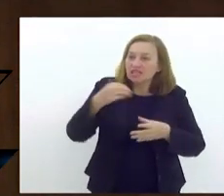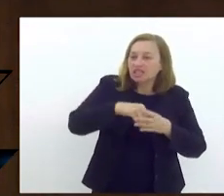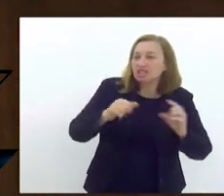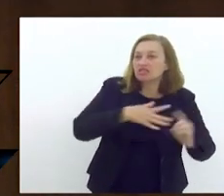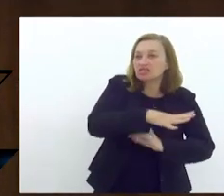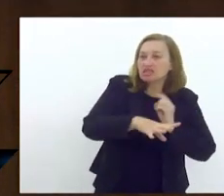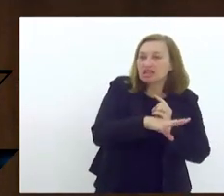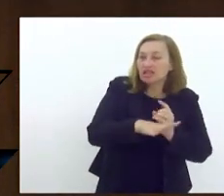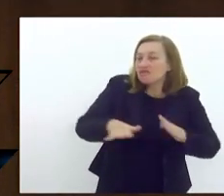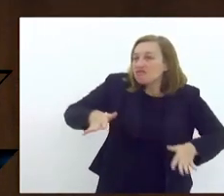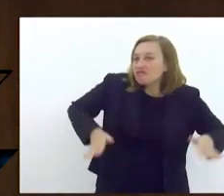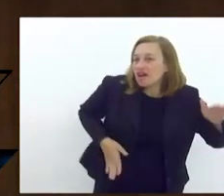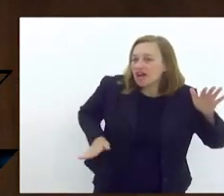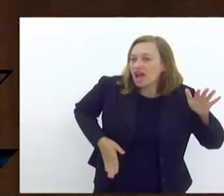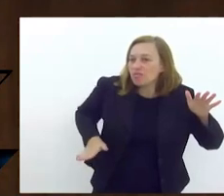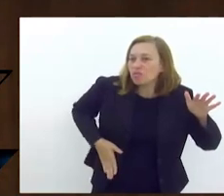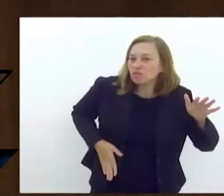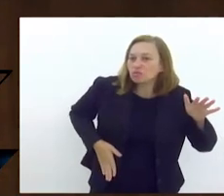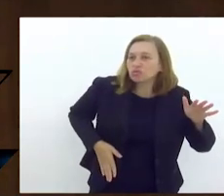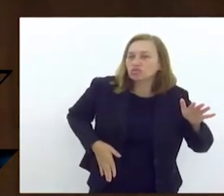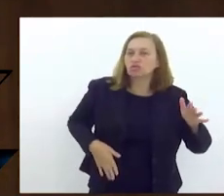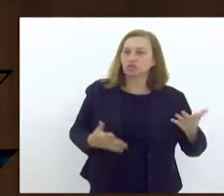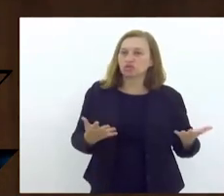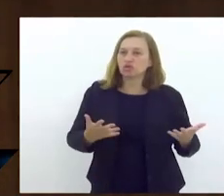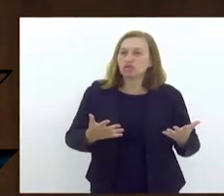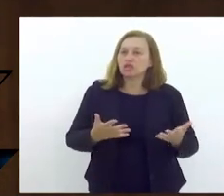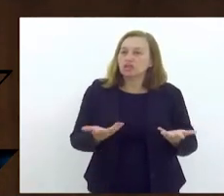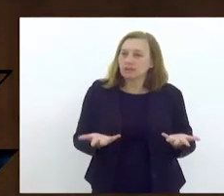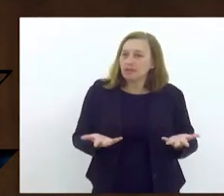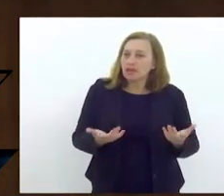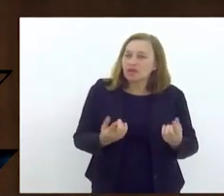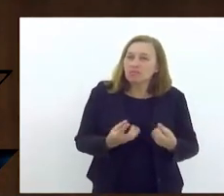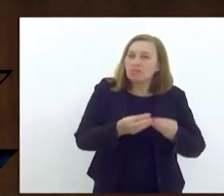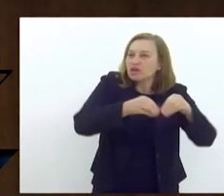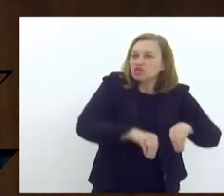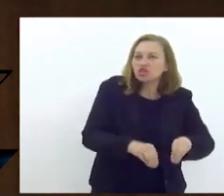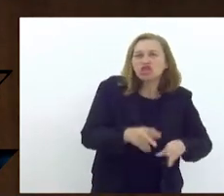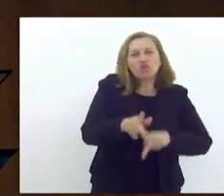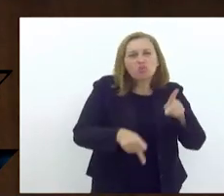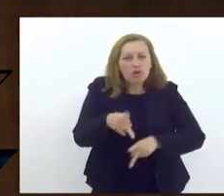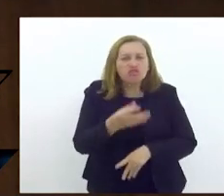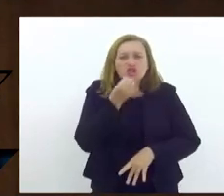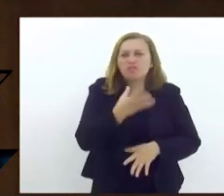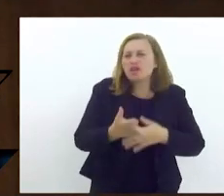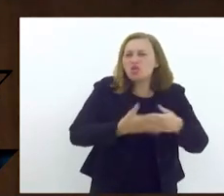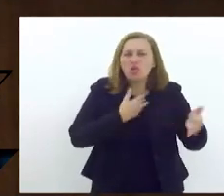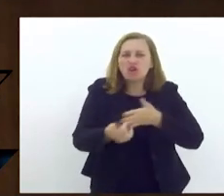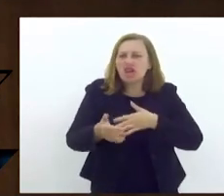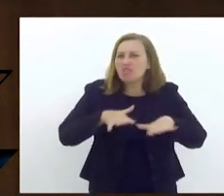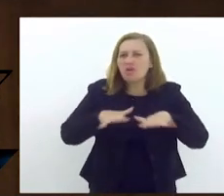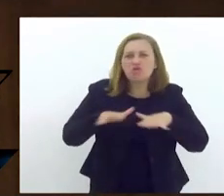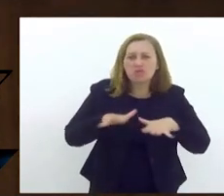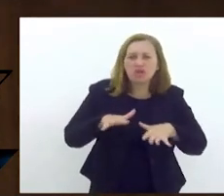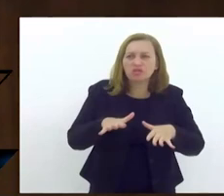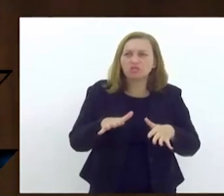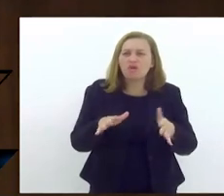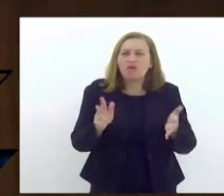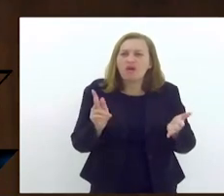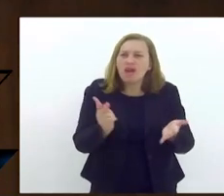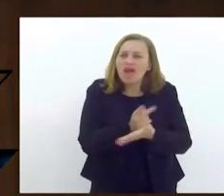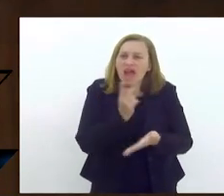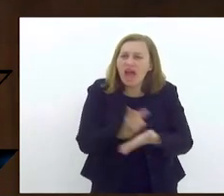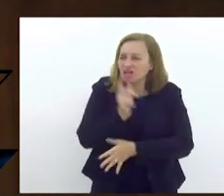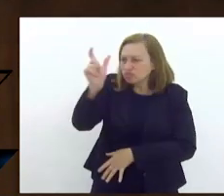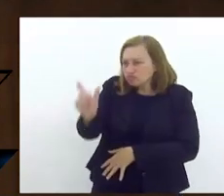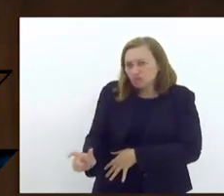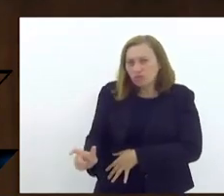vagabundos que a todo momento da tormentam a população de bem atormento Qualquer movimento involuntário de uma